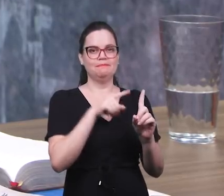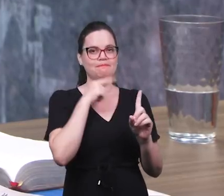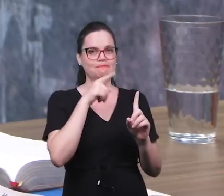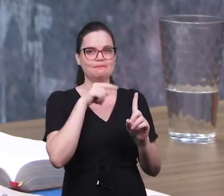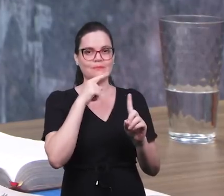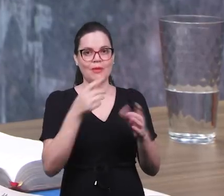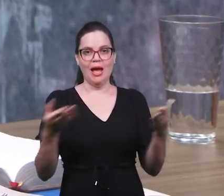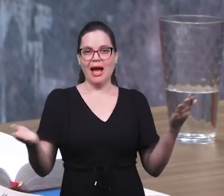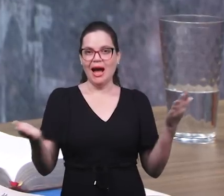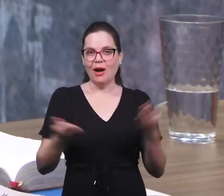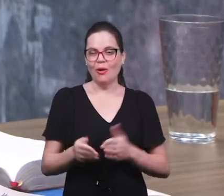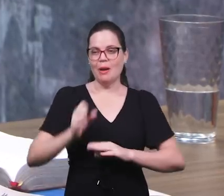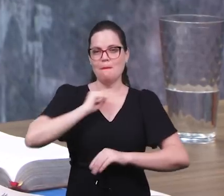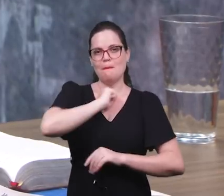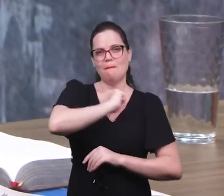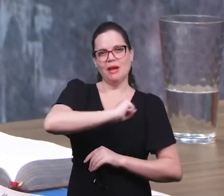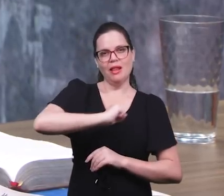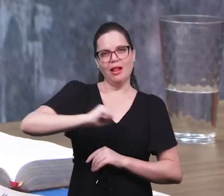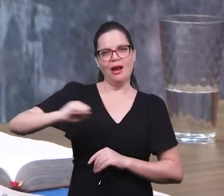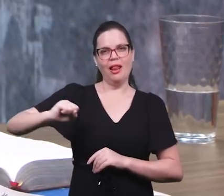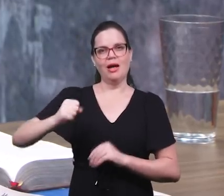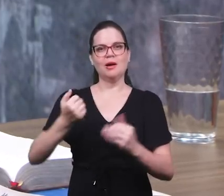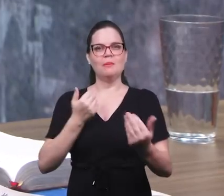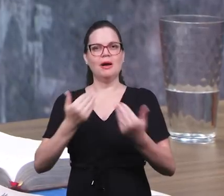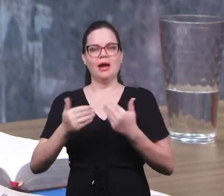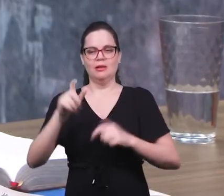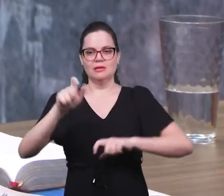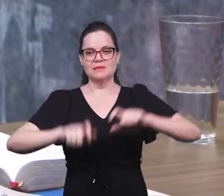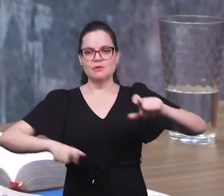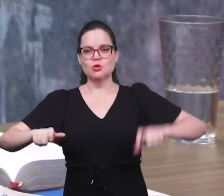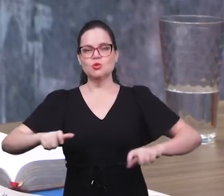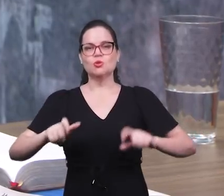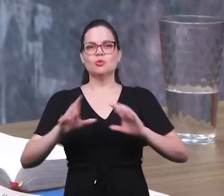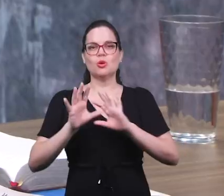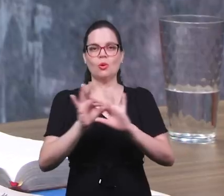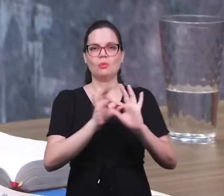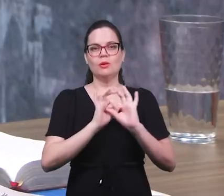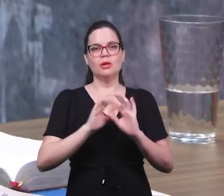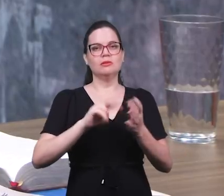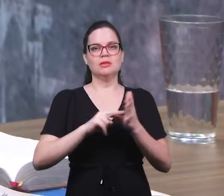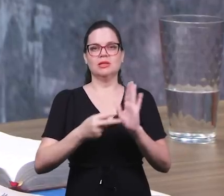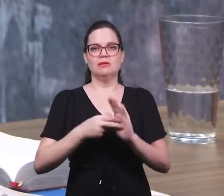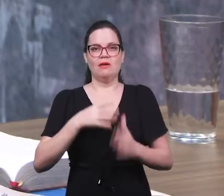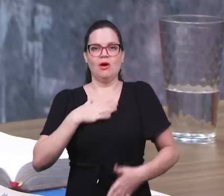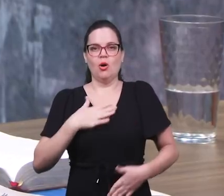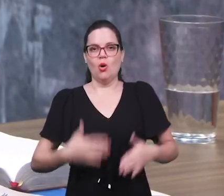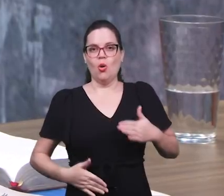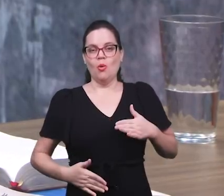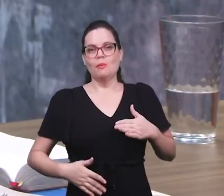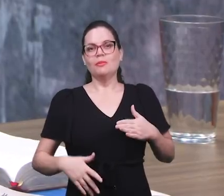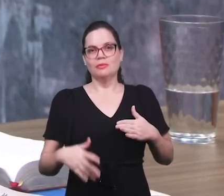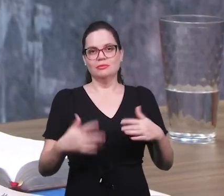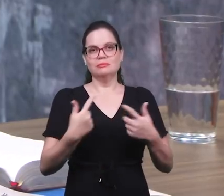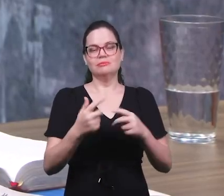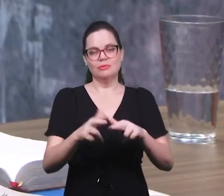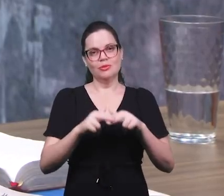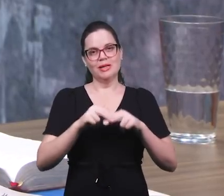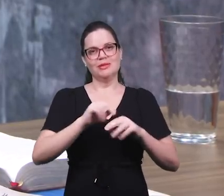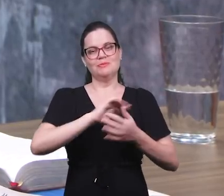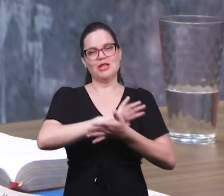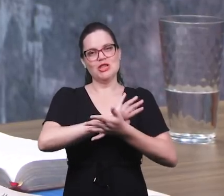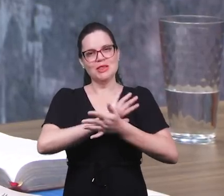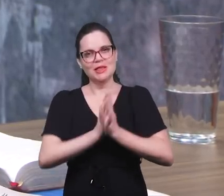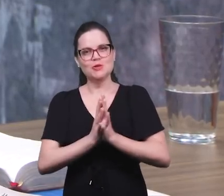contra a igreja, que era o invólucro do mistério, da palavra. O cânon ainda estava sendo concluído, os livros